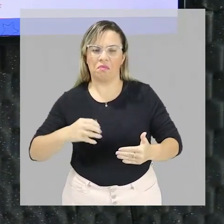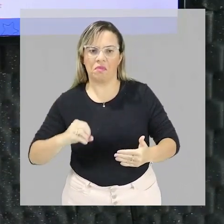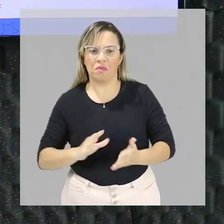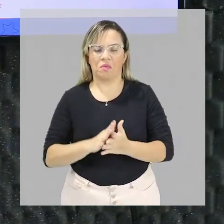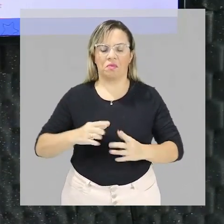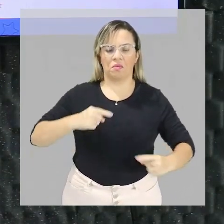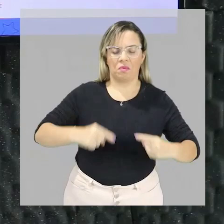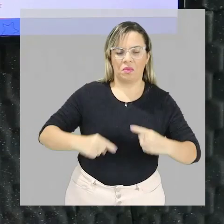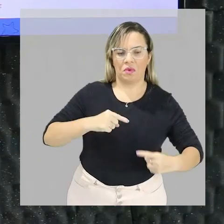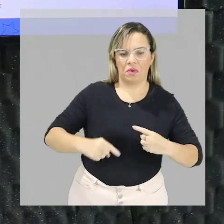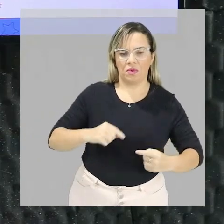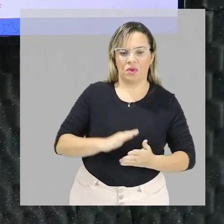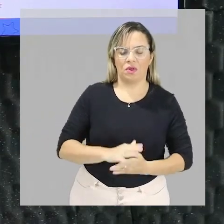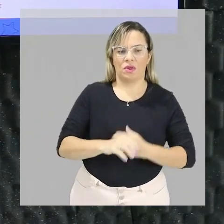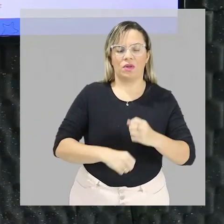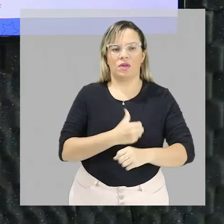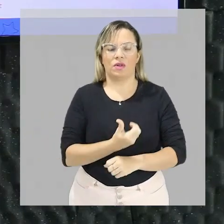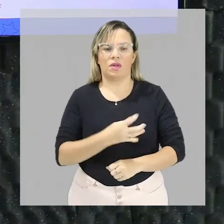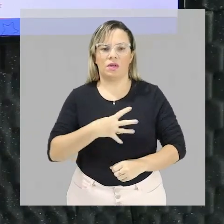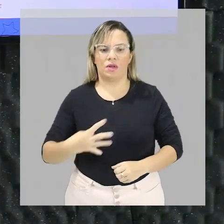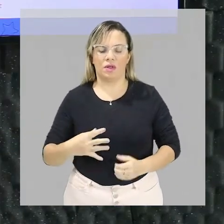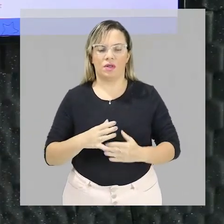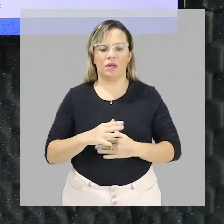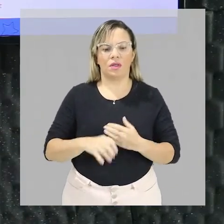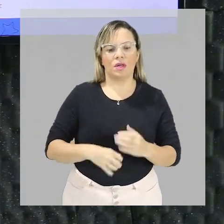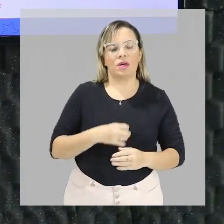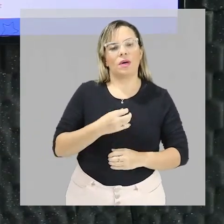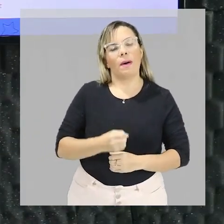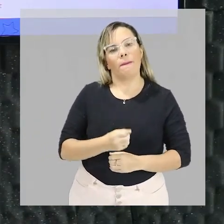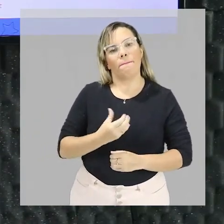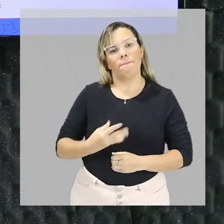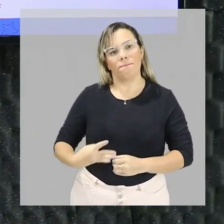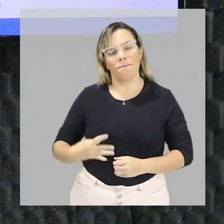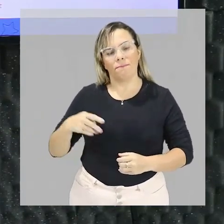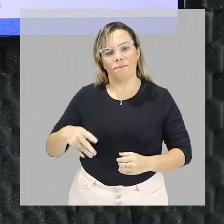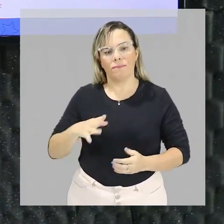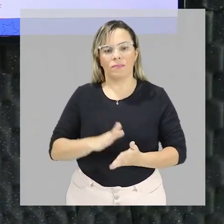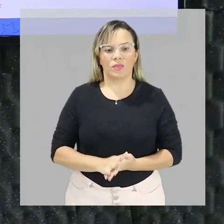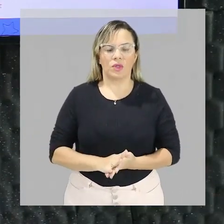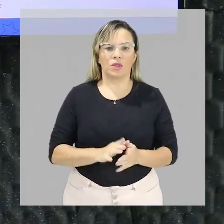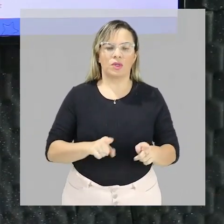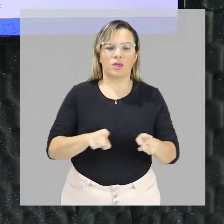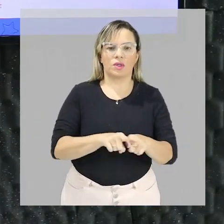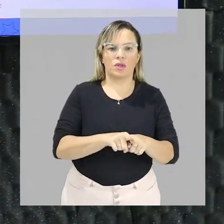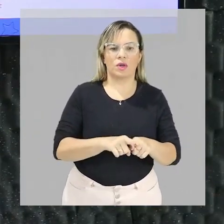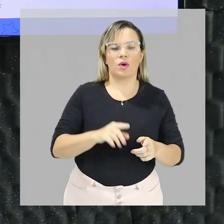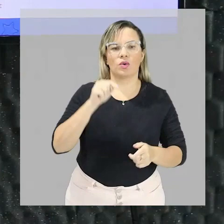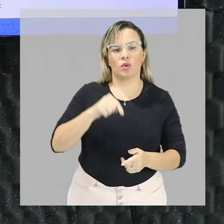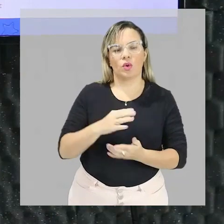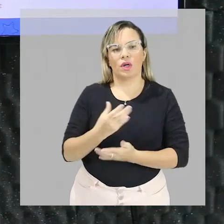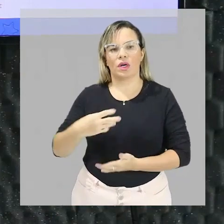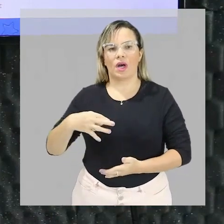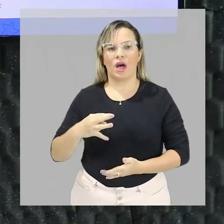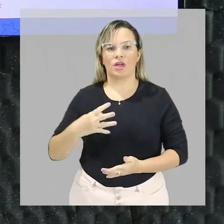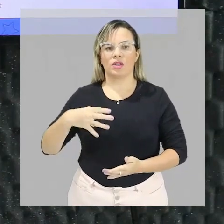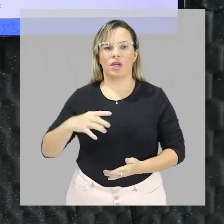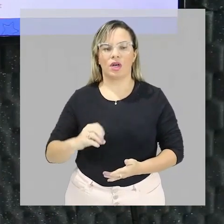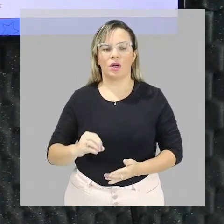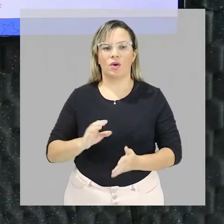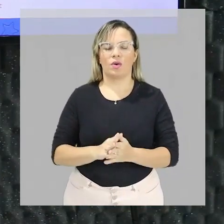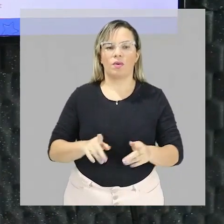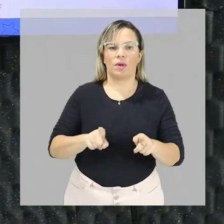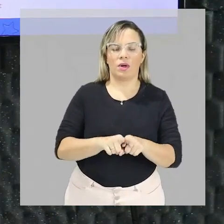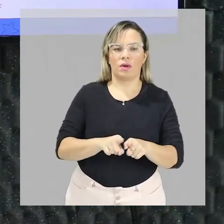74, que é a época dos governos Castelo Branco, Costa e Silva e Médici, teremos um momento de fechamento